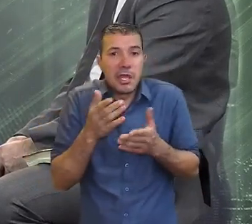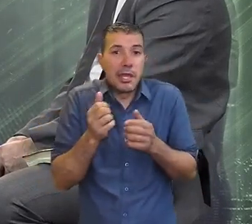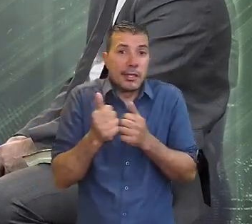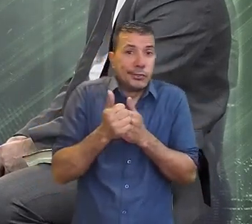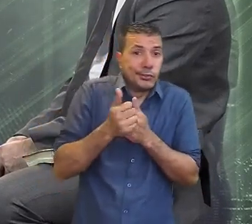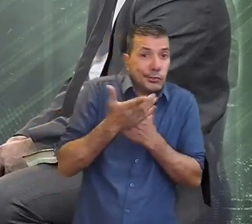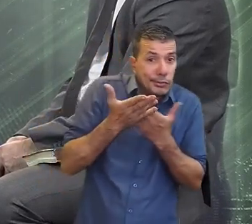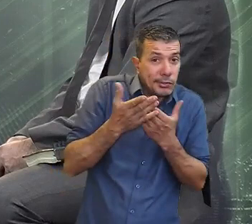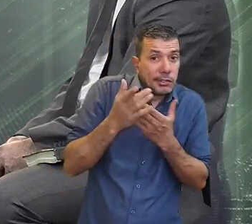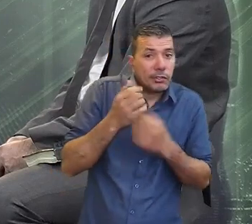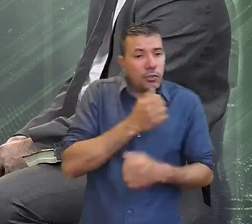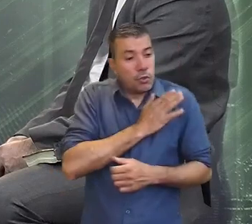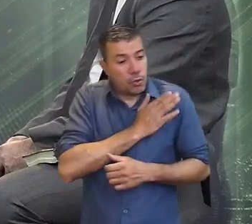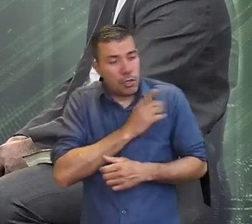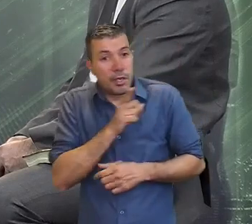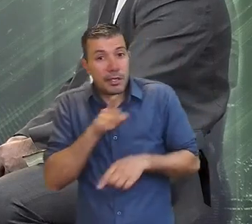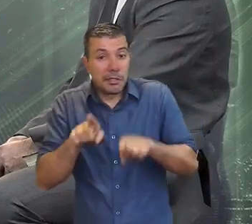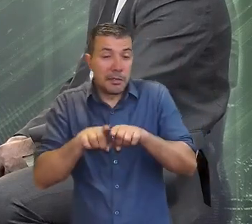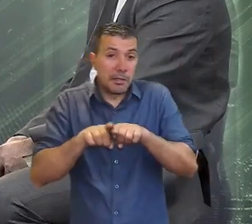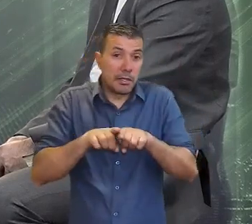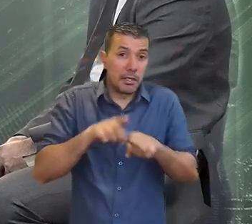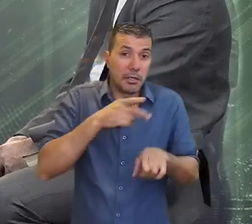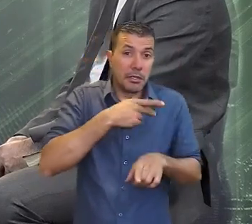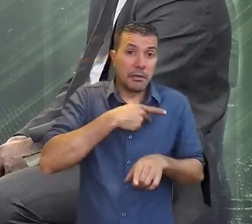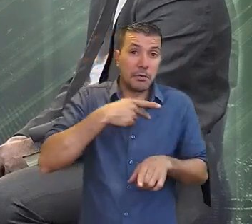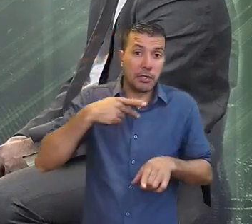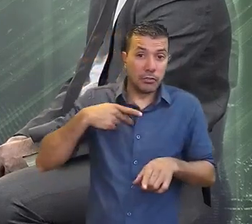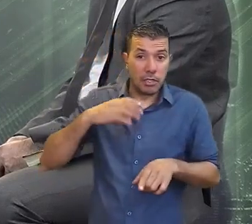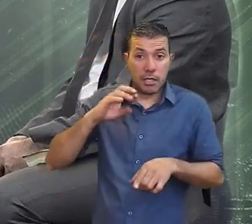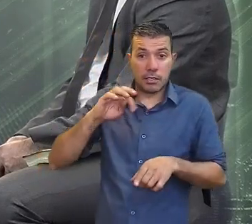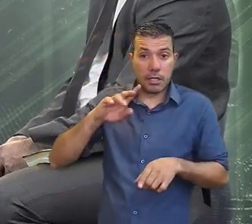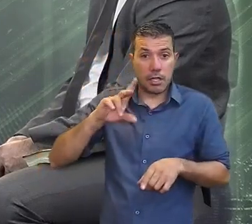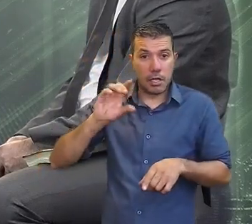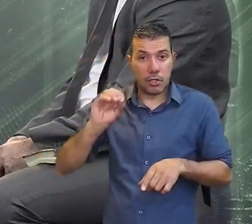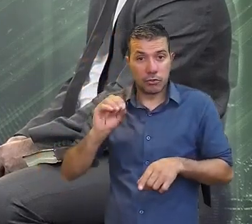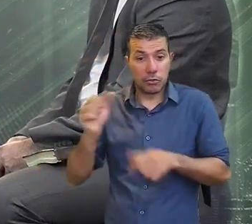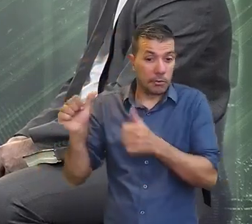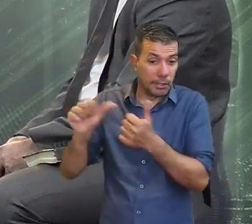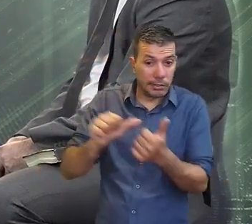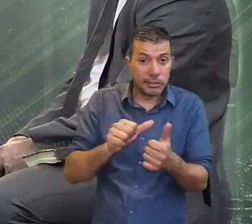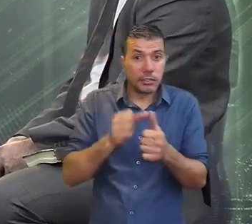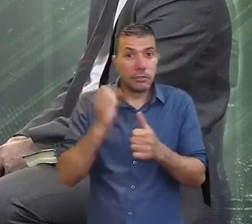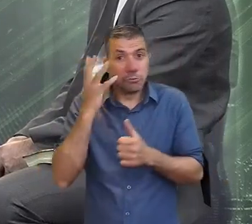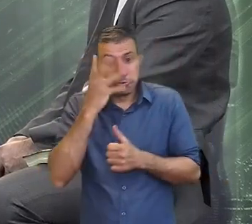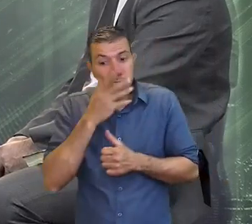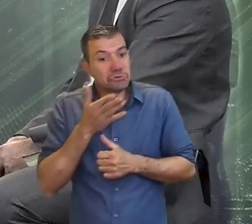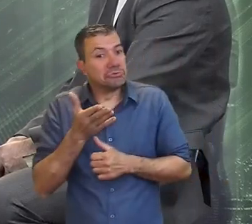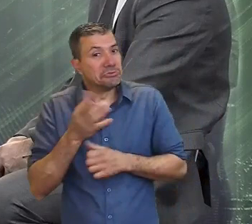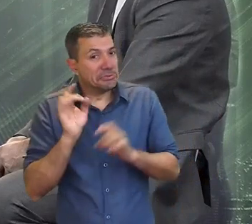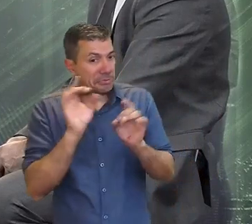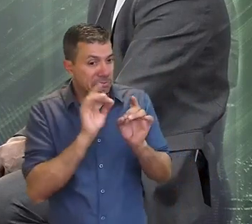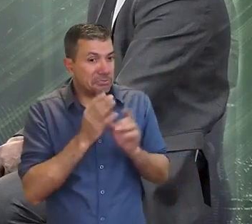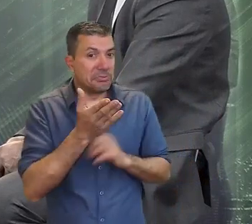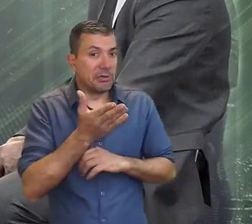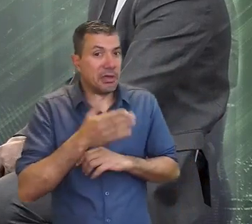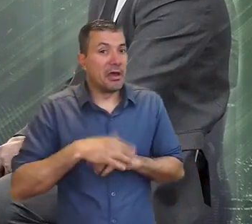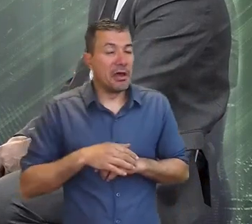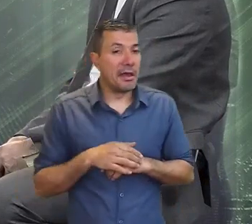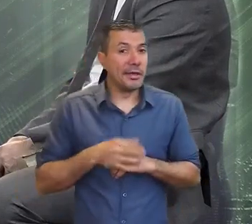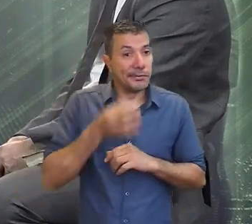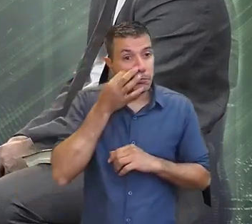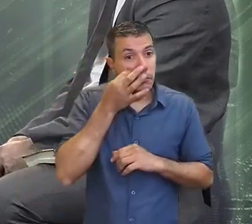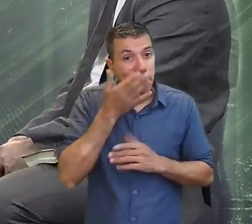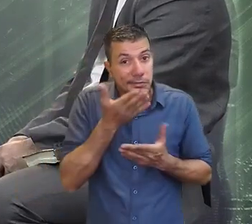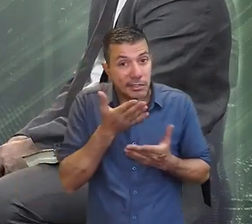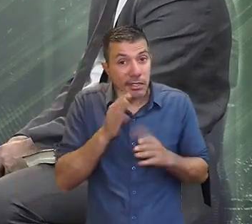mas ficaram guardados no meu coração. Estive lá com o pastor Cláudio agora recentemente, fazendo um batismo. Foi muito bonito, né, pastor? É, o pastor não pôde estar presente no